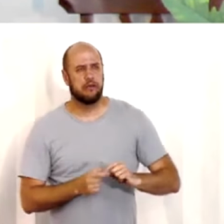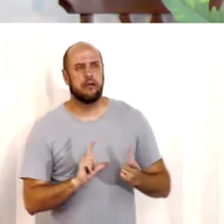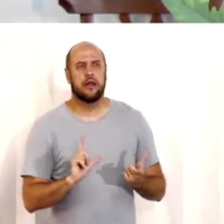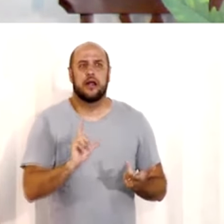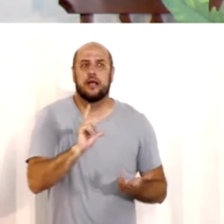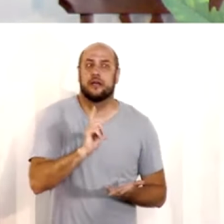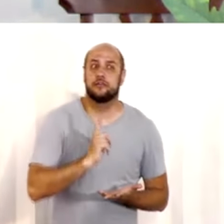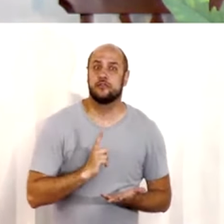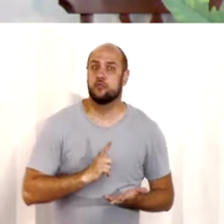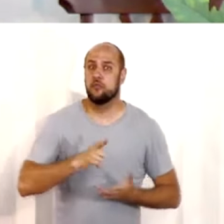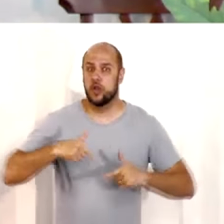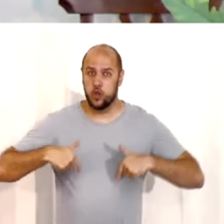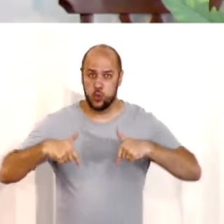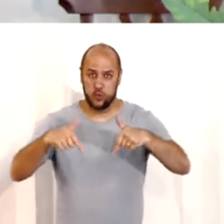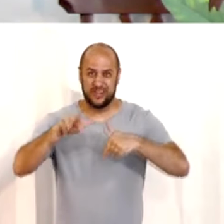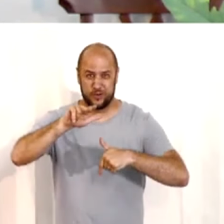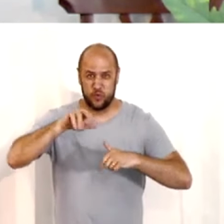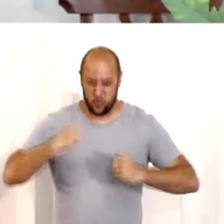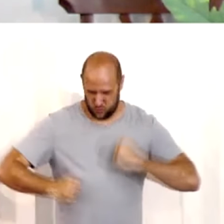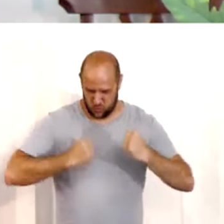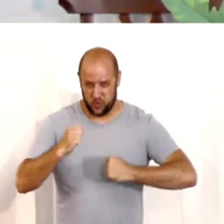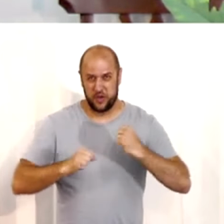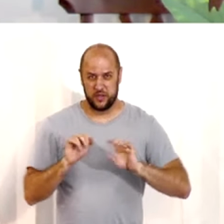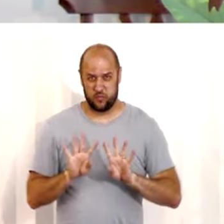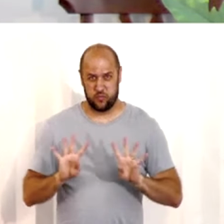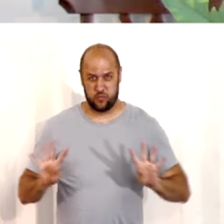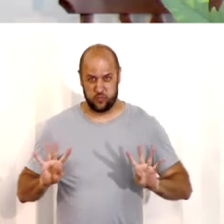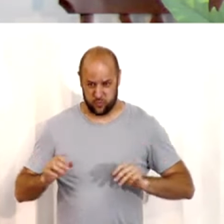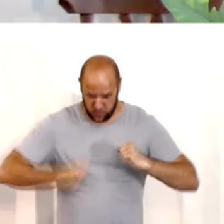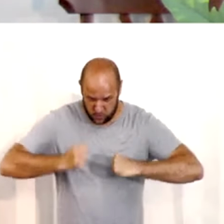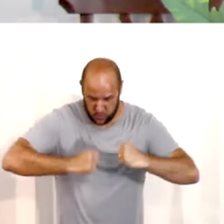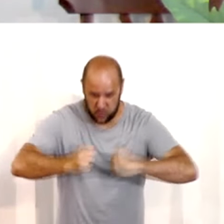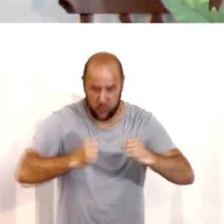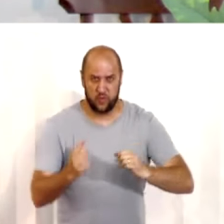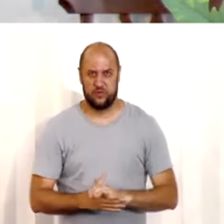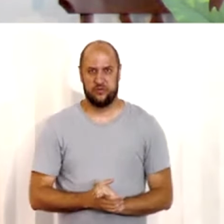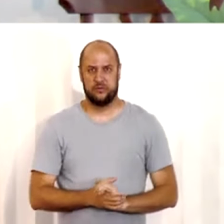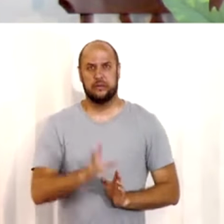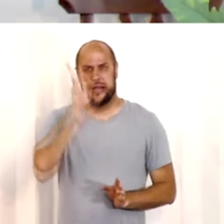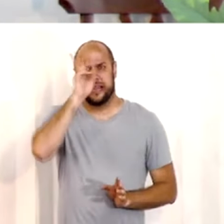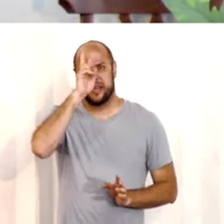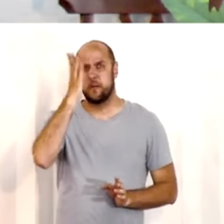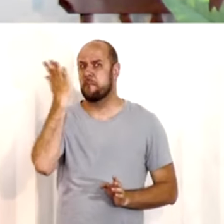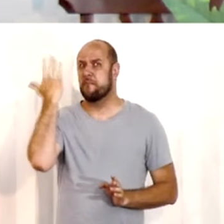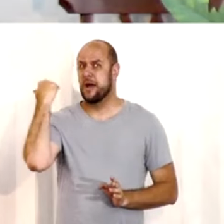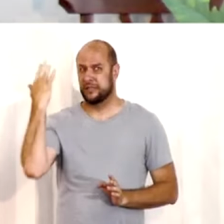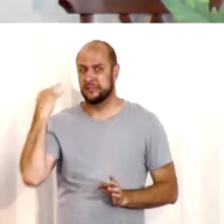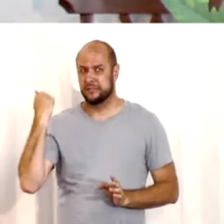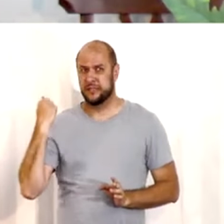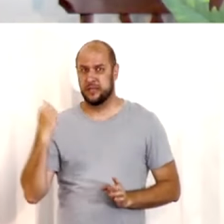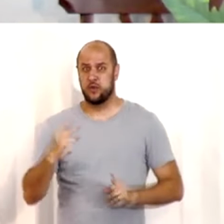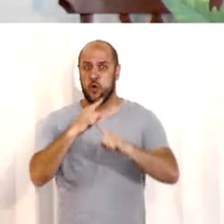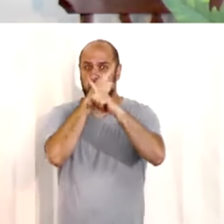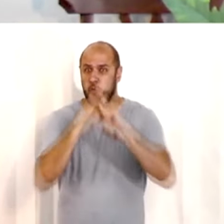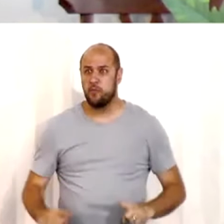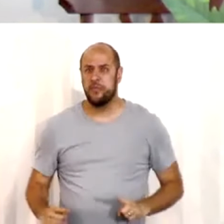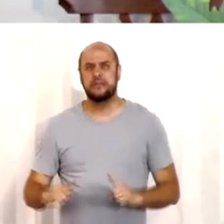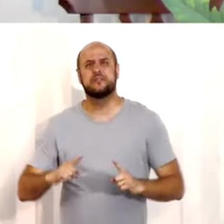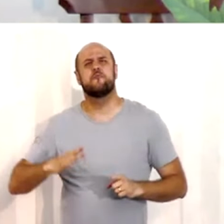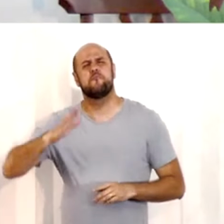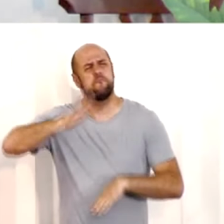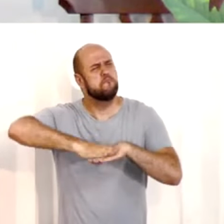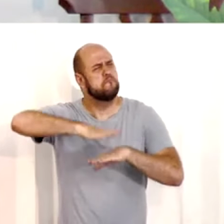esteja falando de uma maratona. É porque maratona era, nessa época, a competição mais desgastante